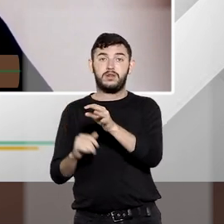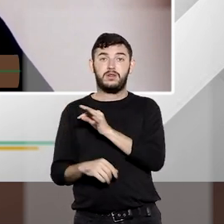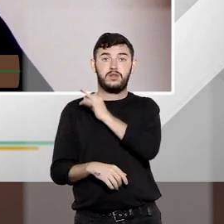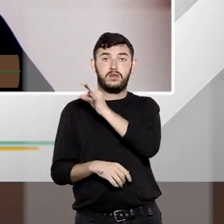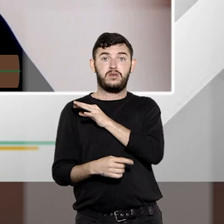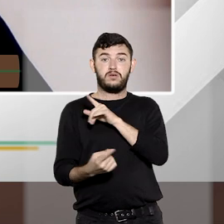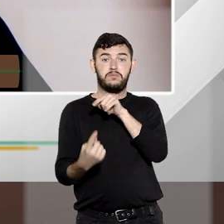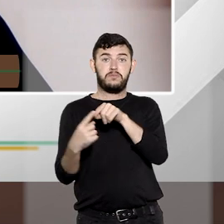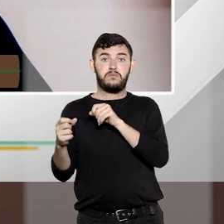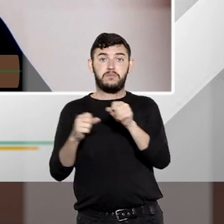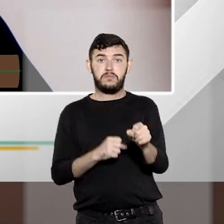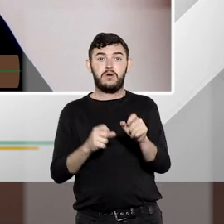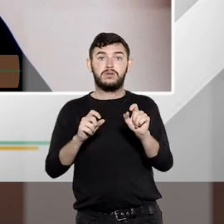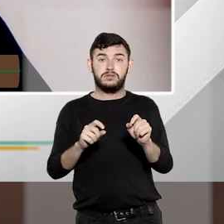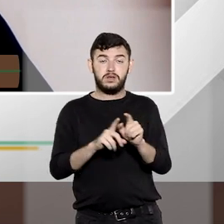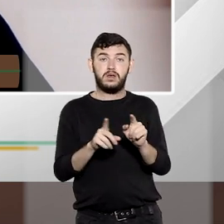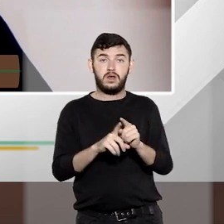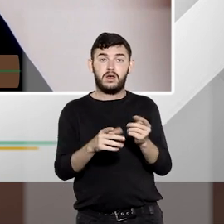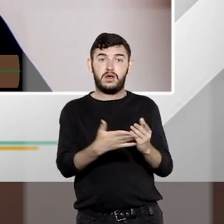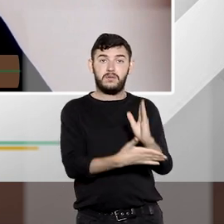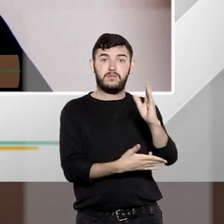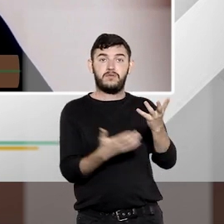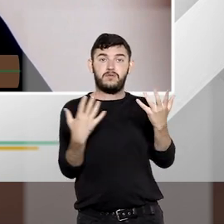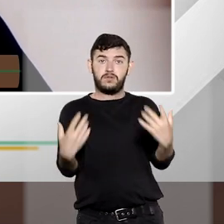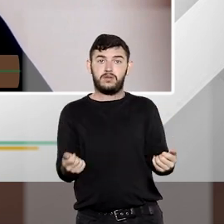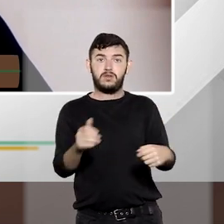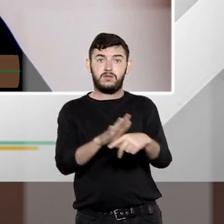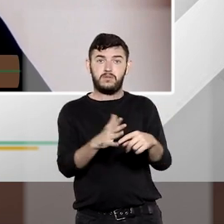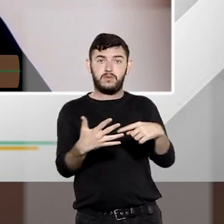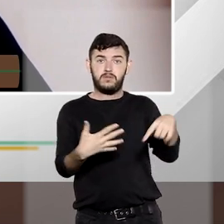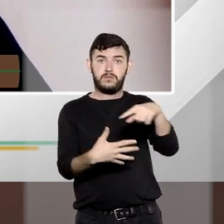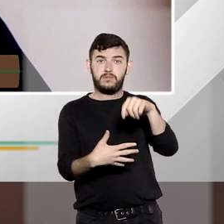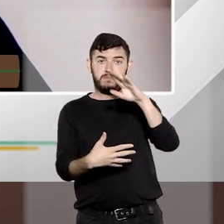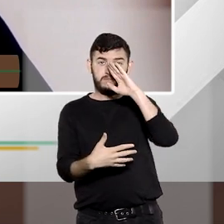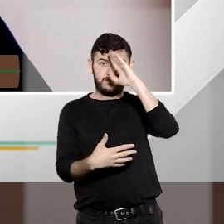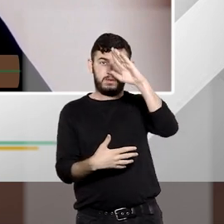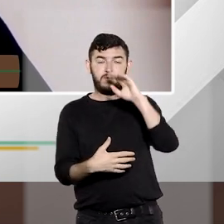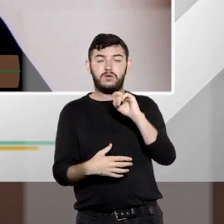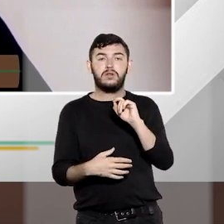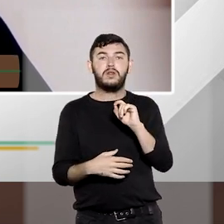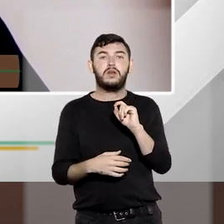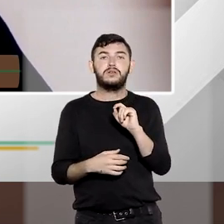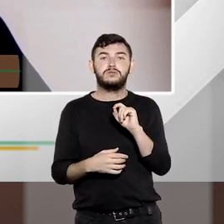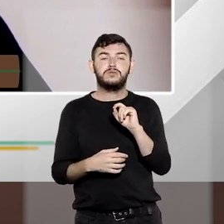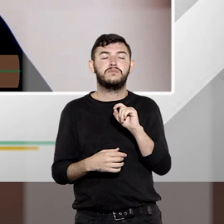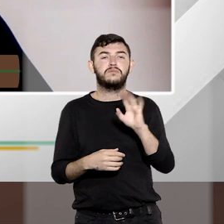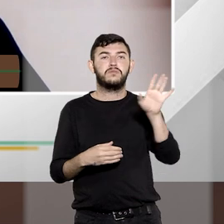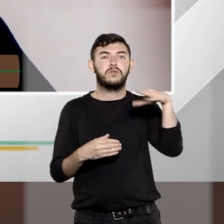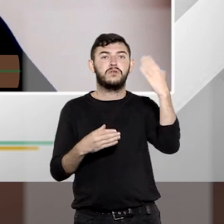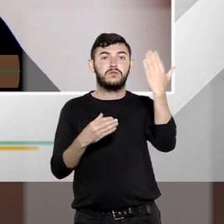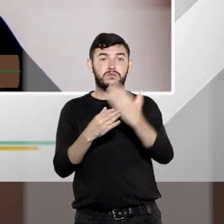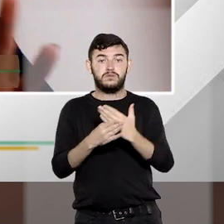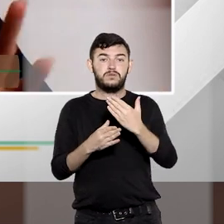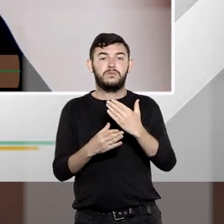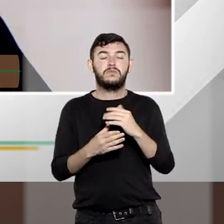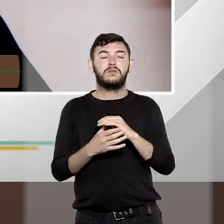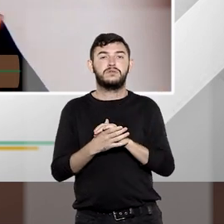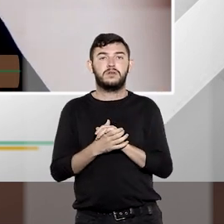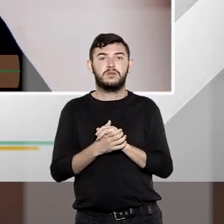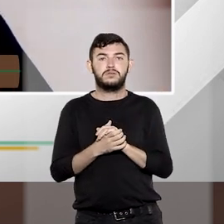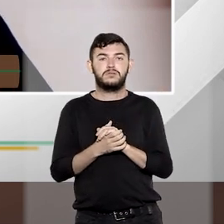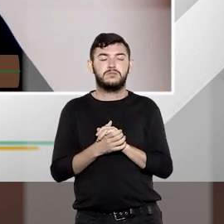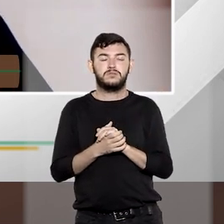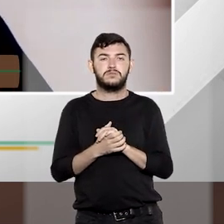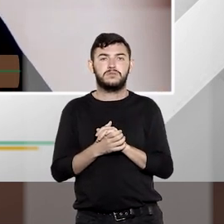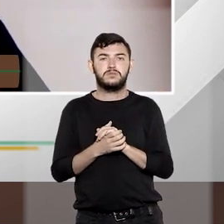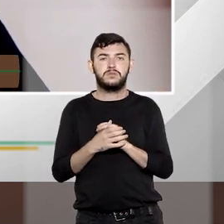possa fazer o deferimento, então, também daquela prioridade dentro do processo mesmo de procedimento,